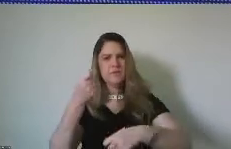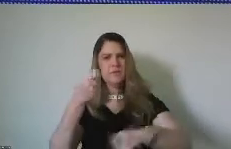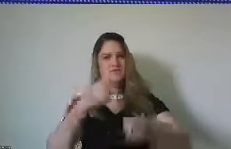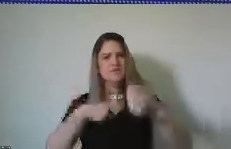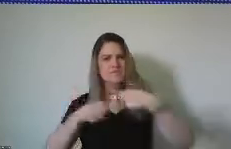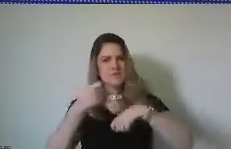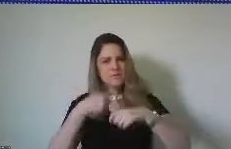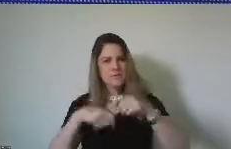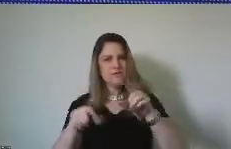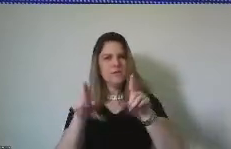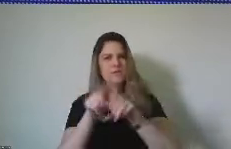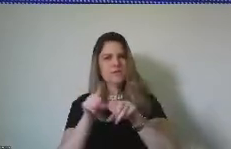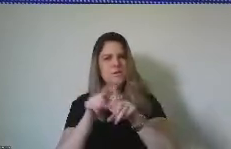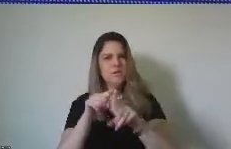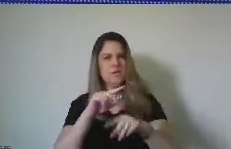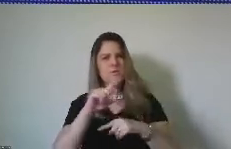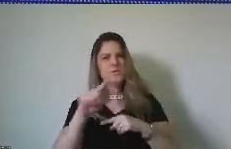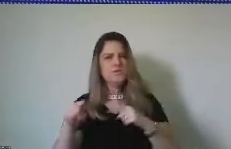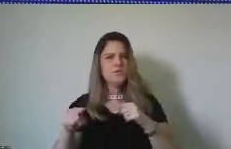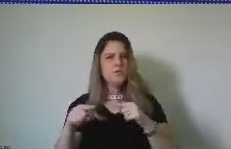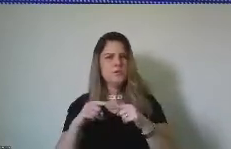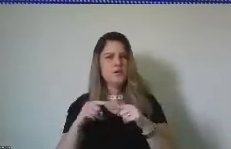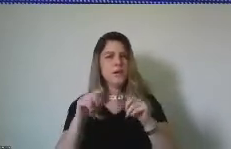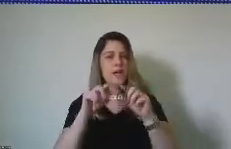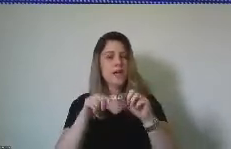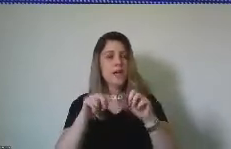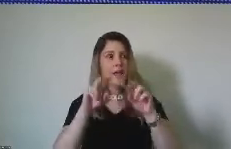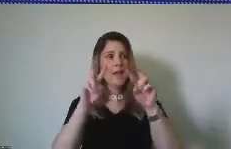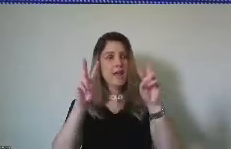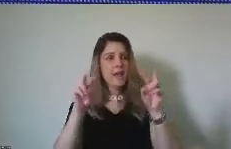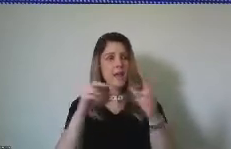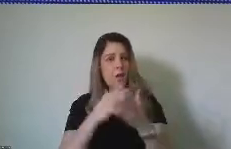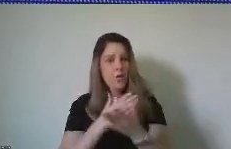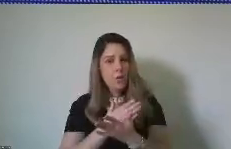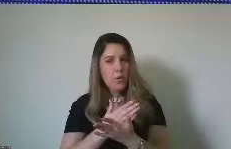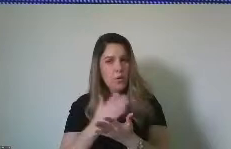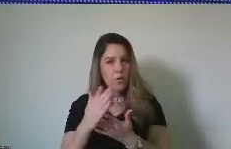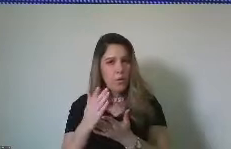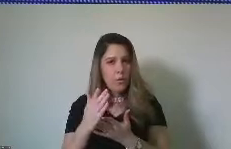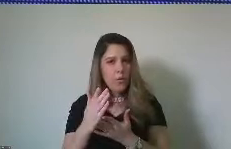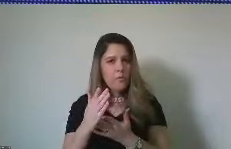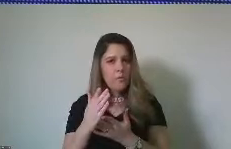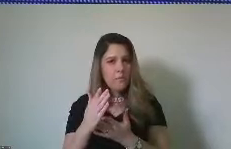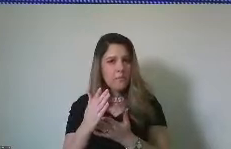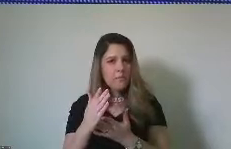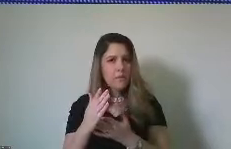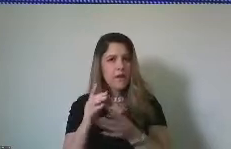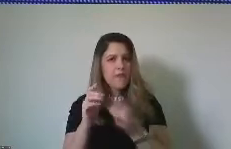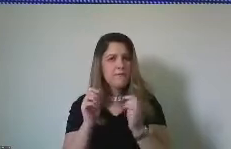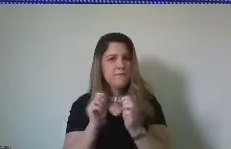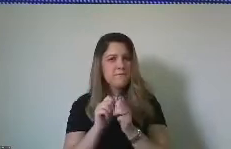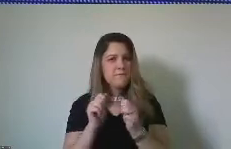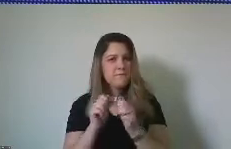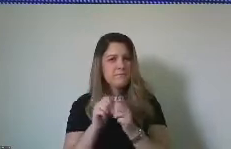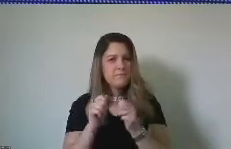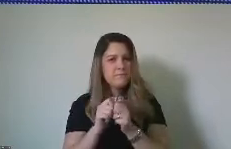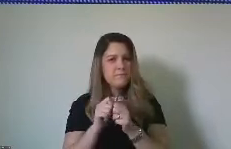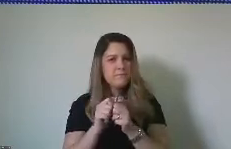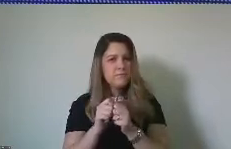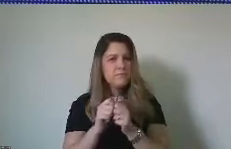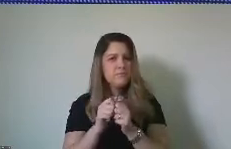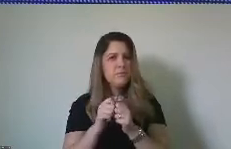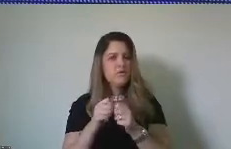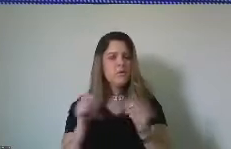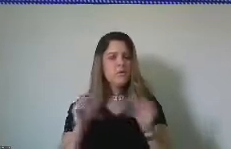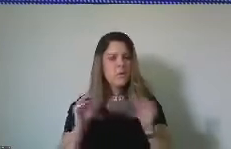acho que isso é algo que começa a fazer eventualmente colocar